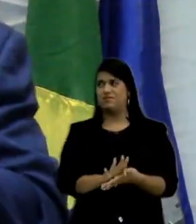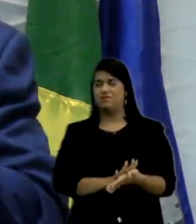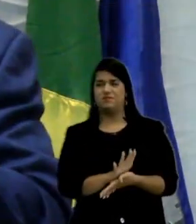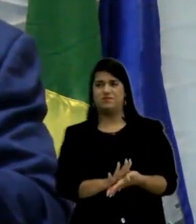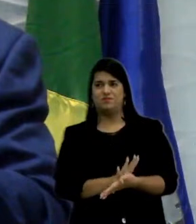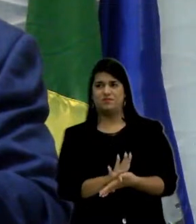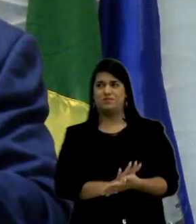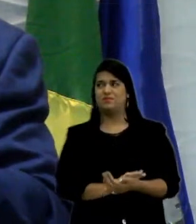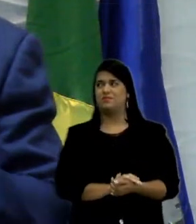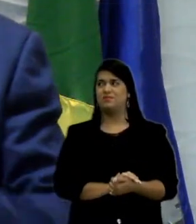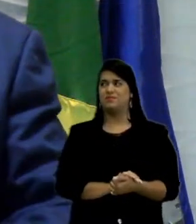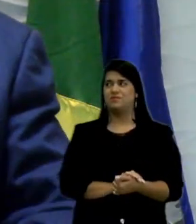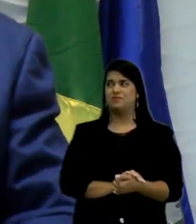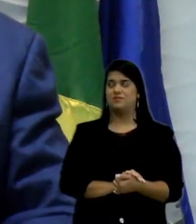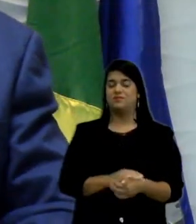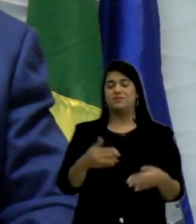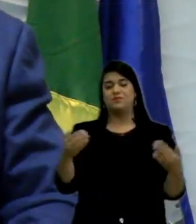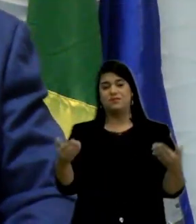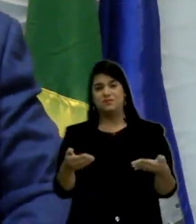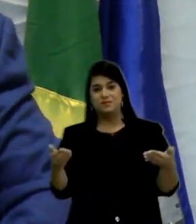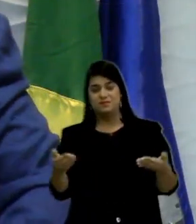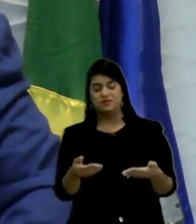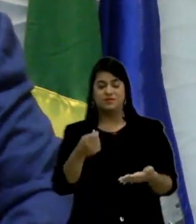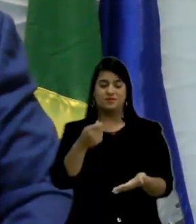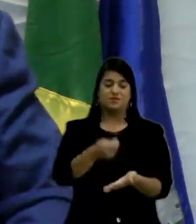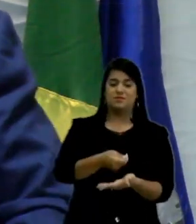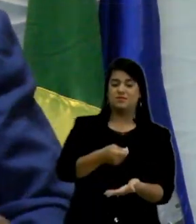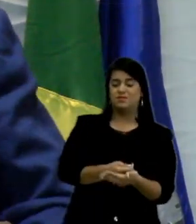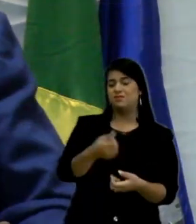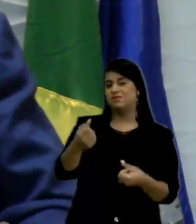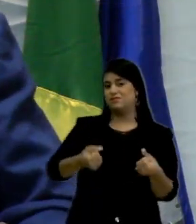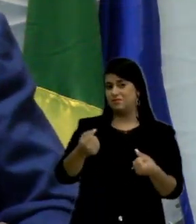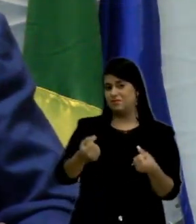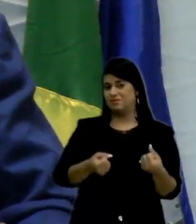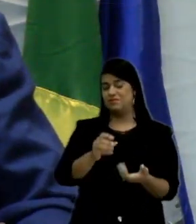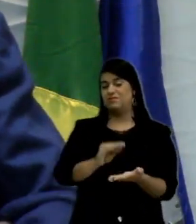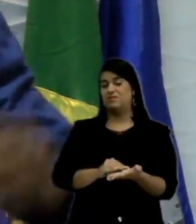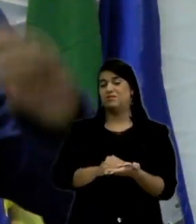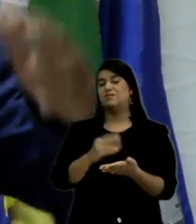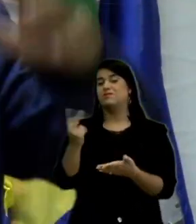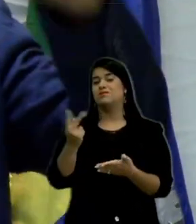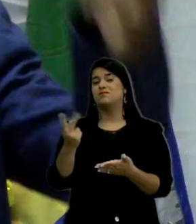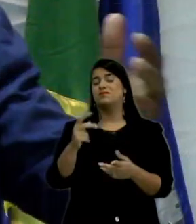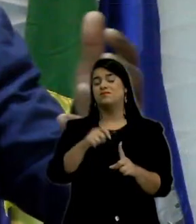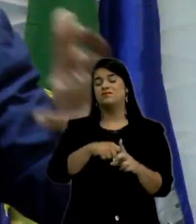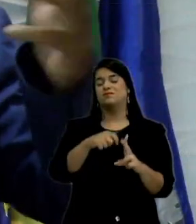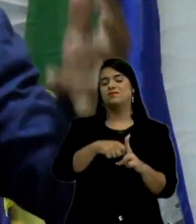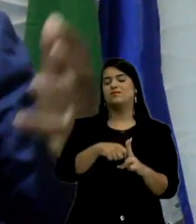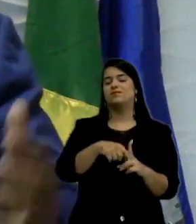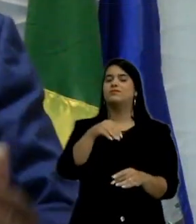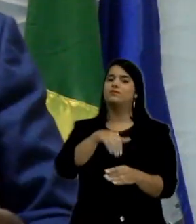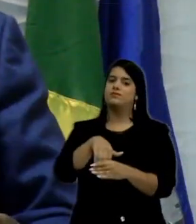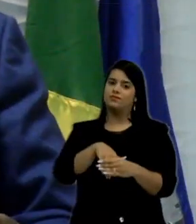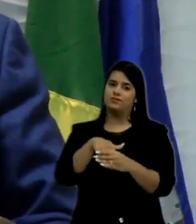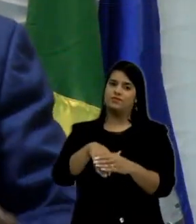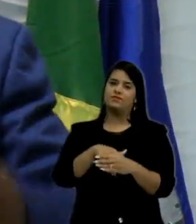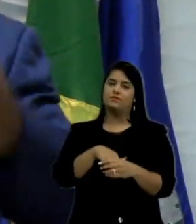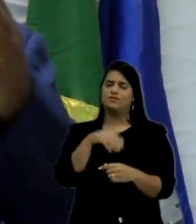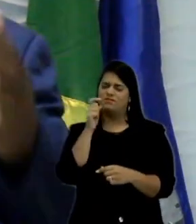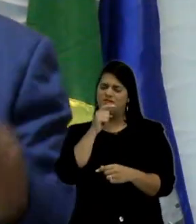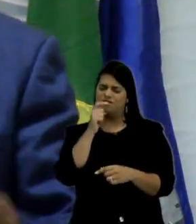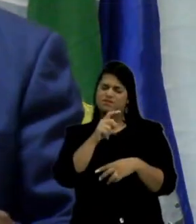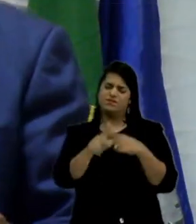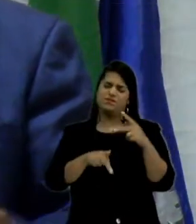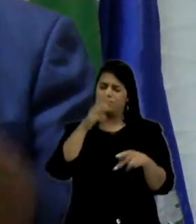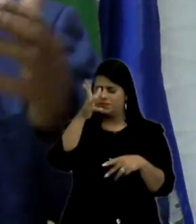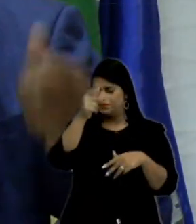última hora, compraram um carro faltando 2 meses para a eleição, para ver se tapeava o povo de São Bento do Una, para